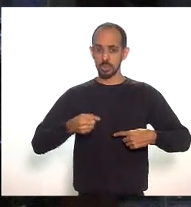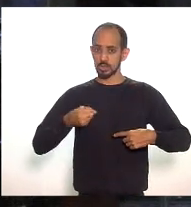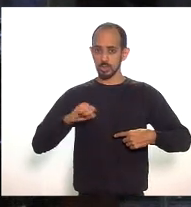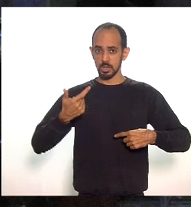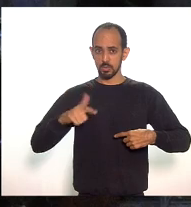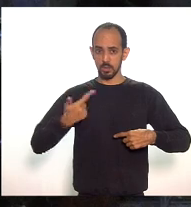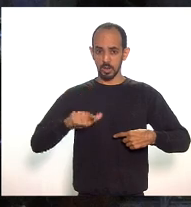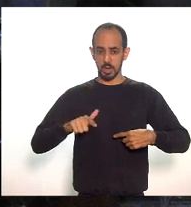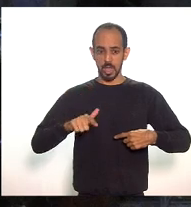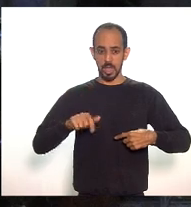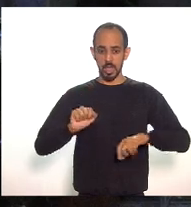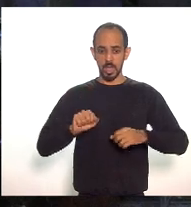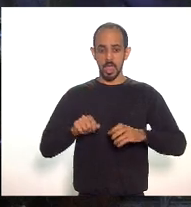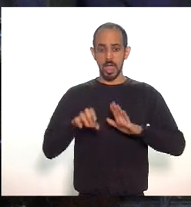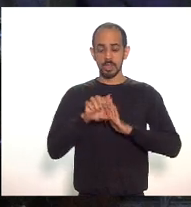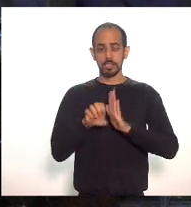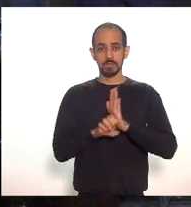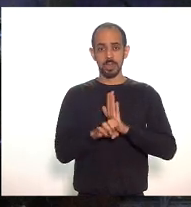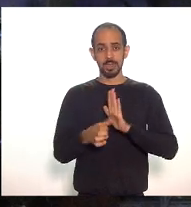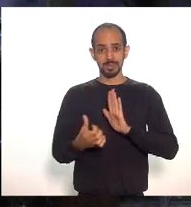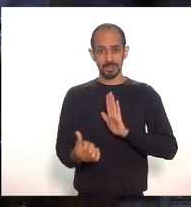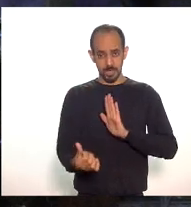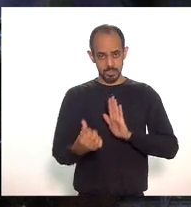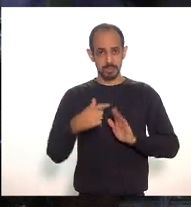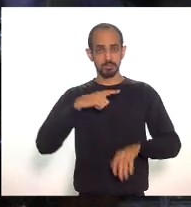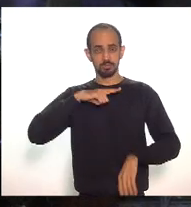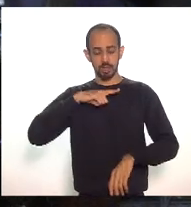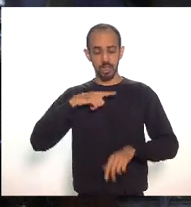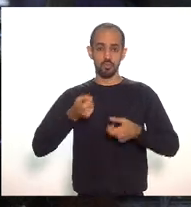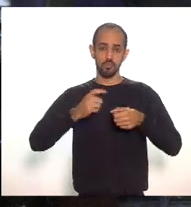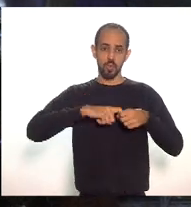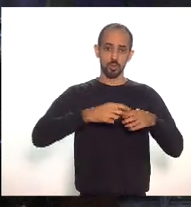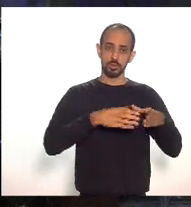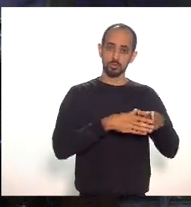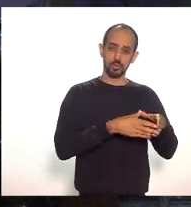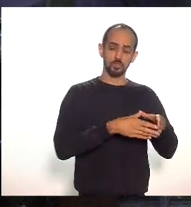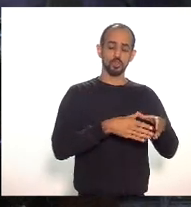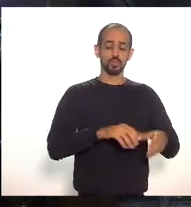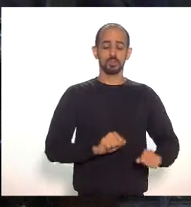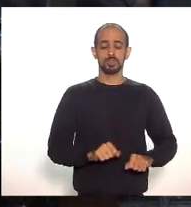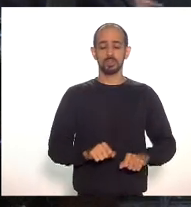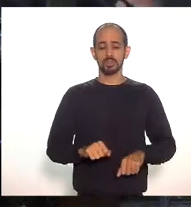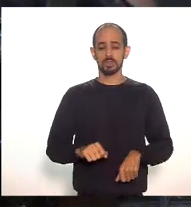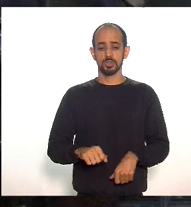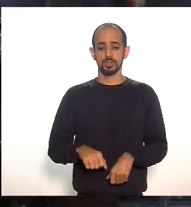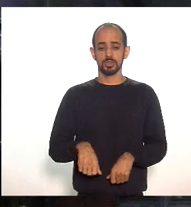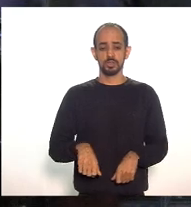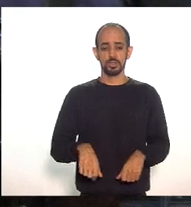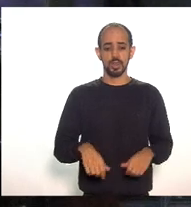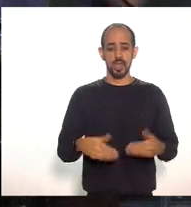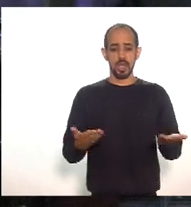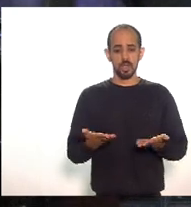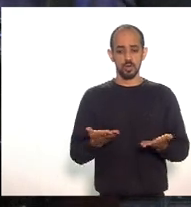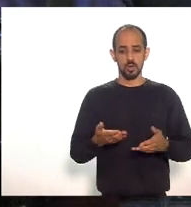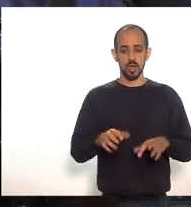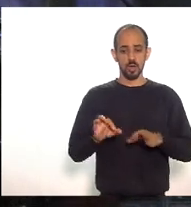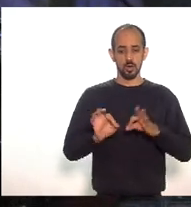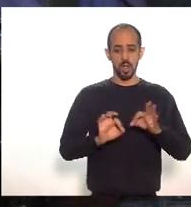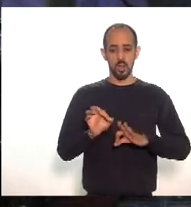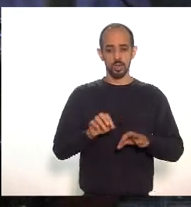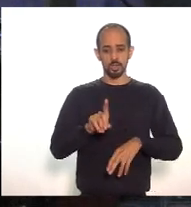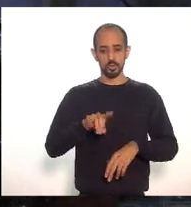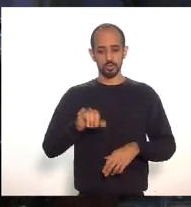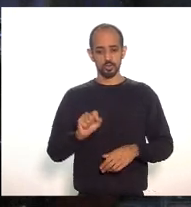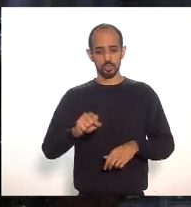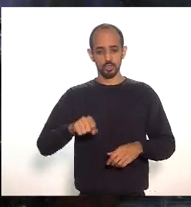a presente proposta receber os seis emendas e retorna as comissões a cruz na ordem do dia de acordo para o terceiro do artigo